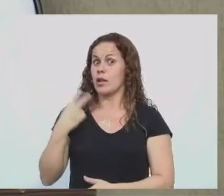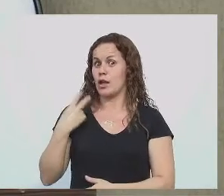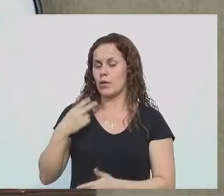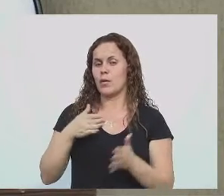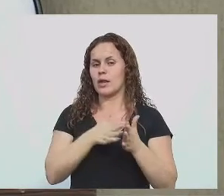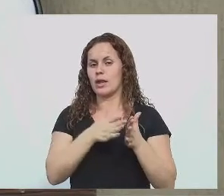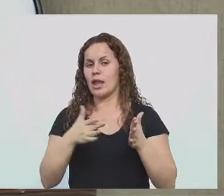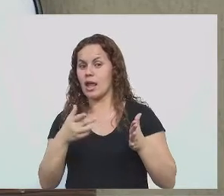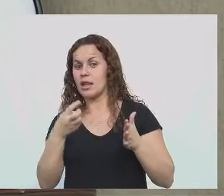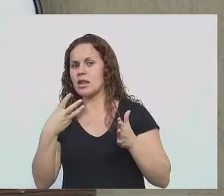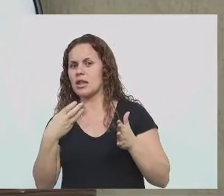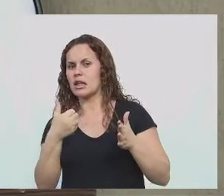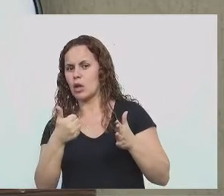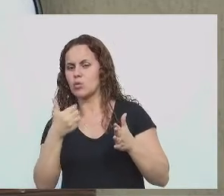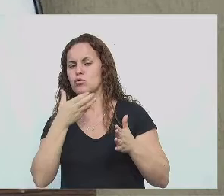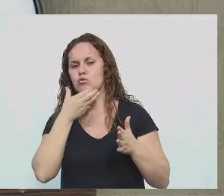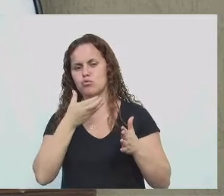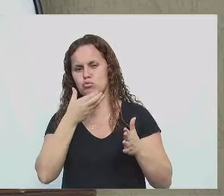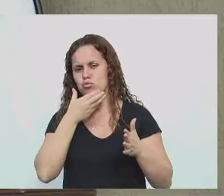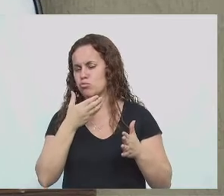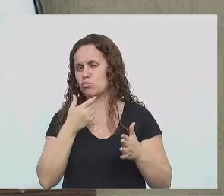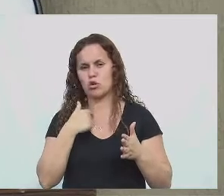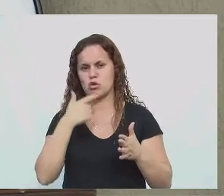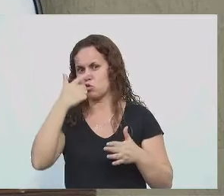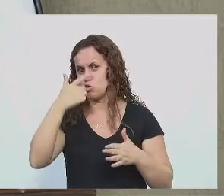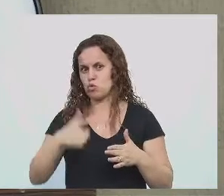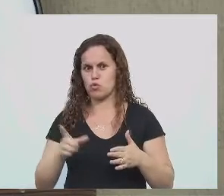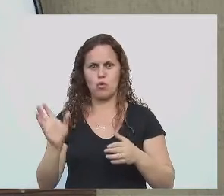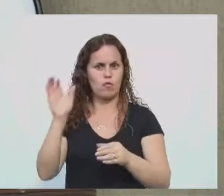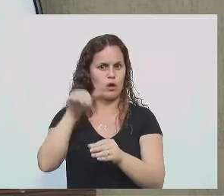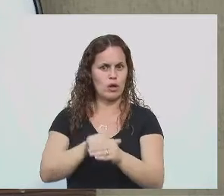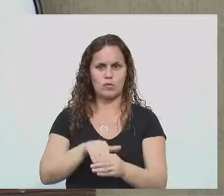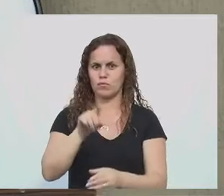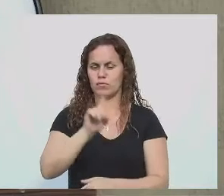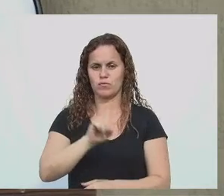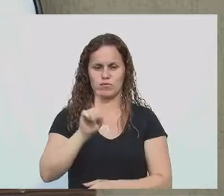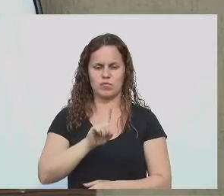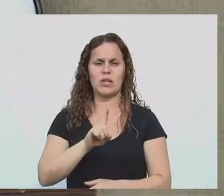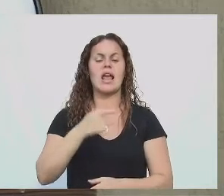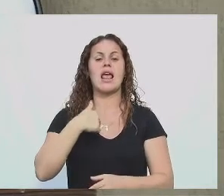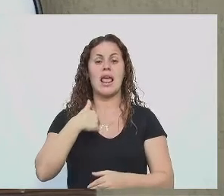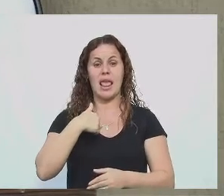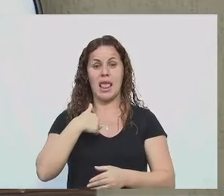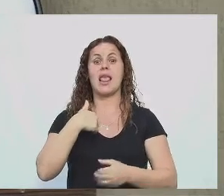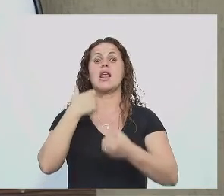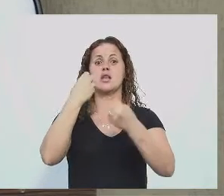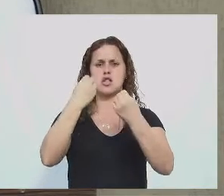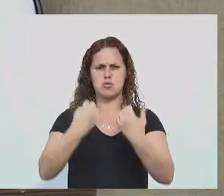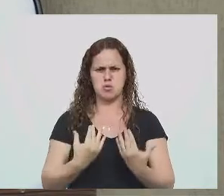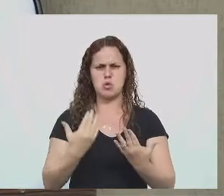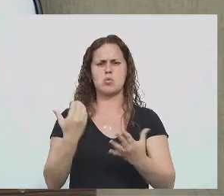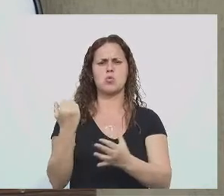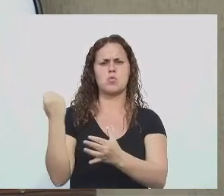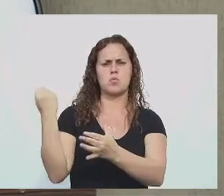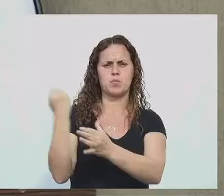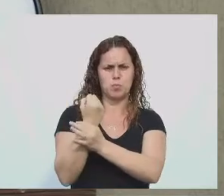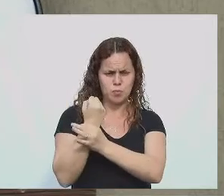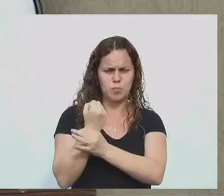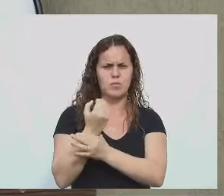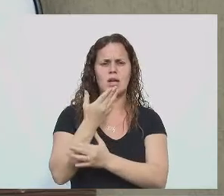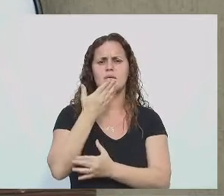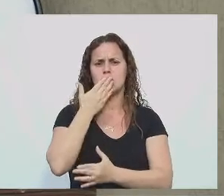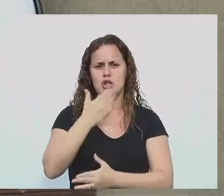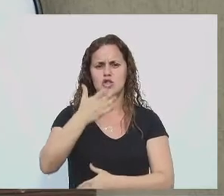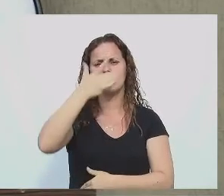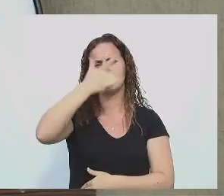de dezembro, não fui para a reeleição, então falo com toda segurança e confiança, pedi várias